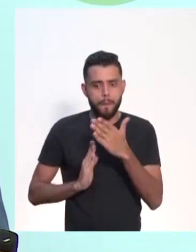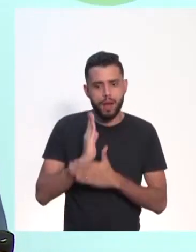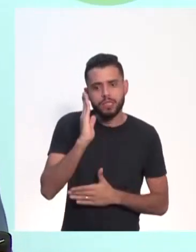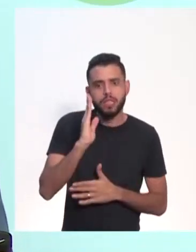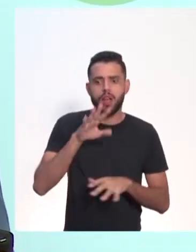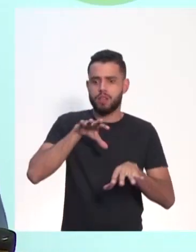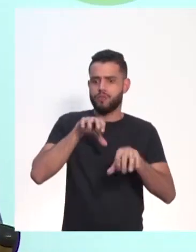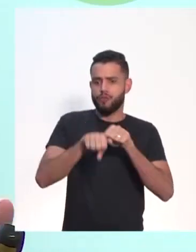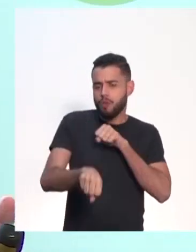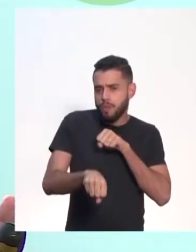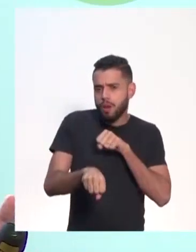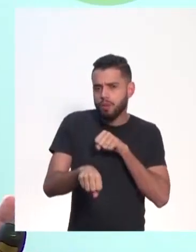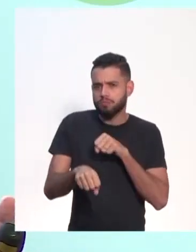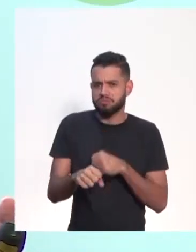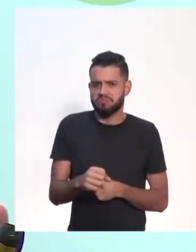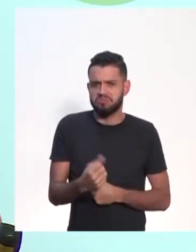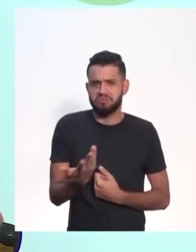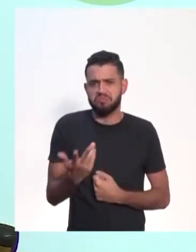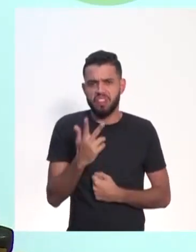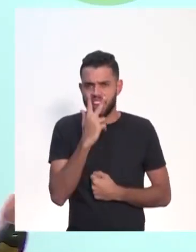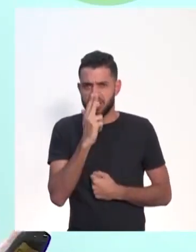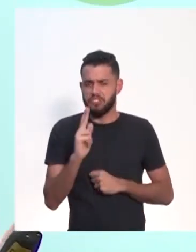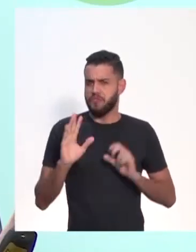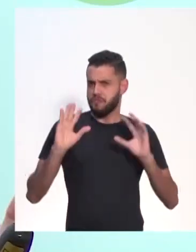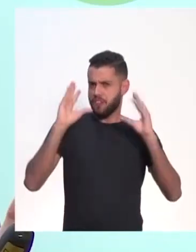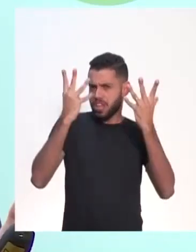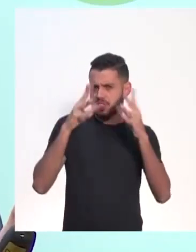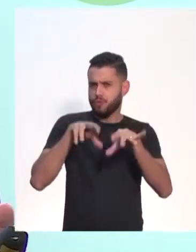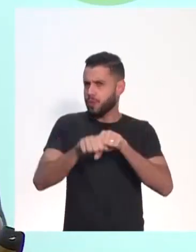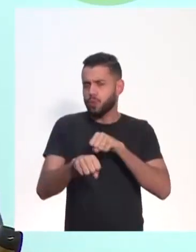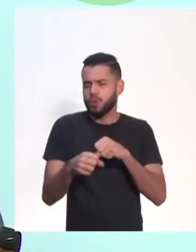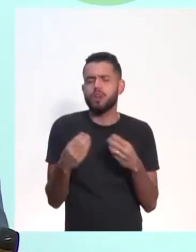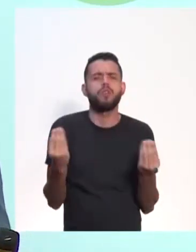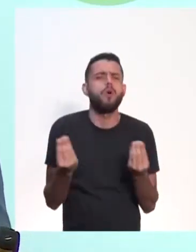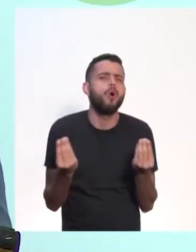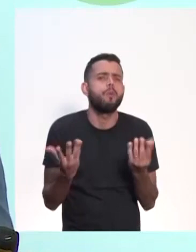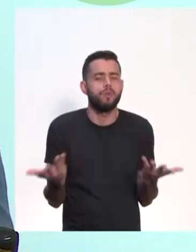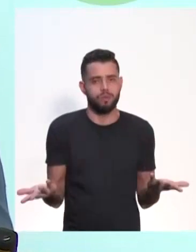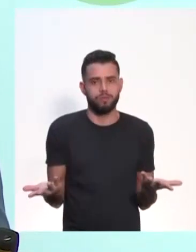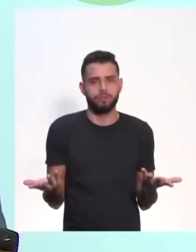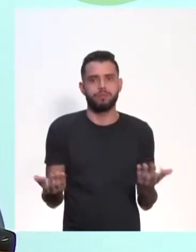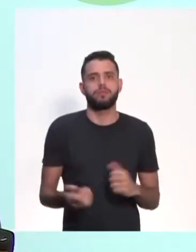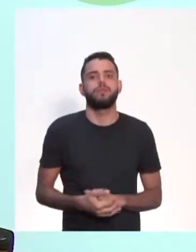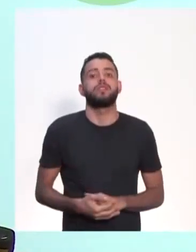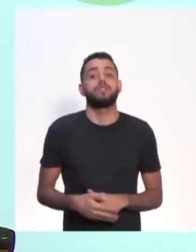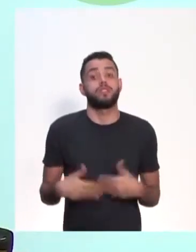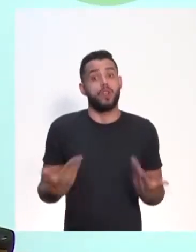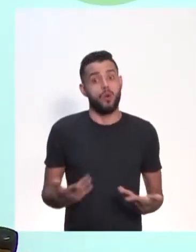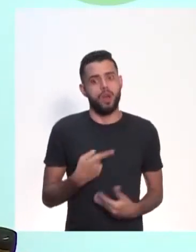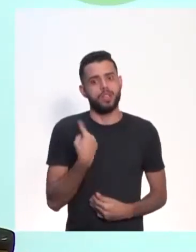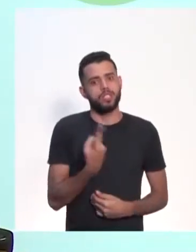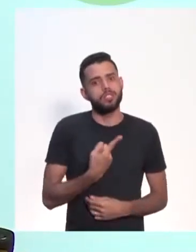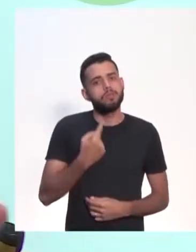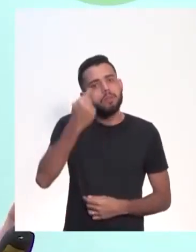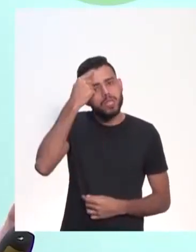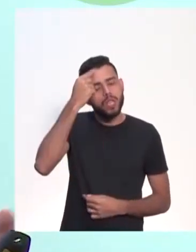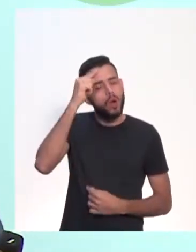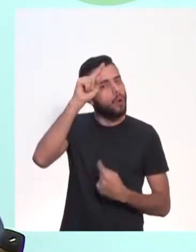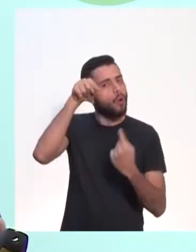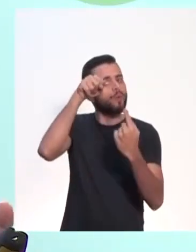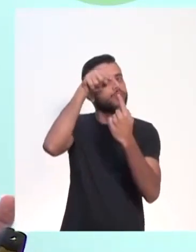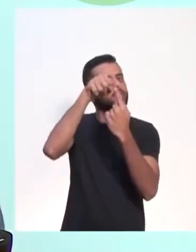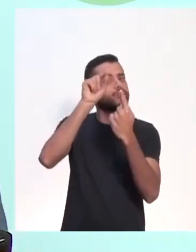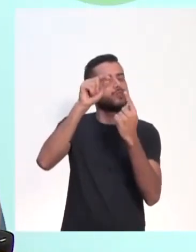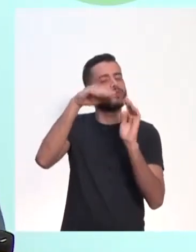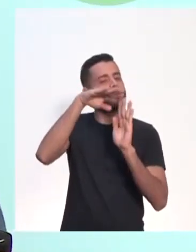formar. Será que a gente vai ter festa de formatura? E como será? Não é? Então, a gente tem que começar a pensar em quais são os objetivos que a gente